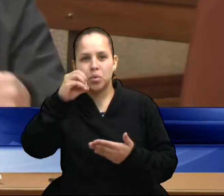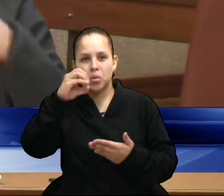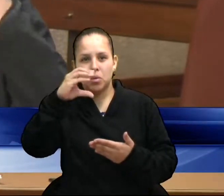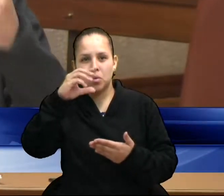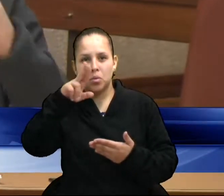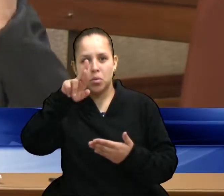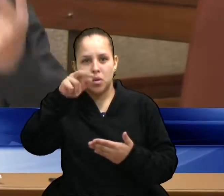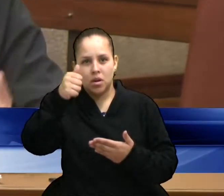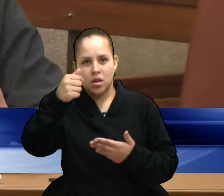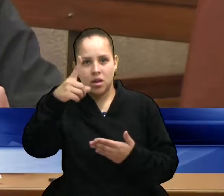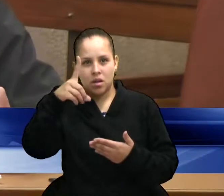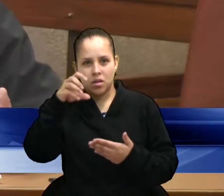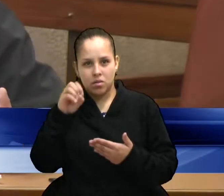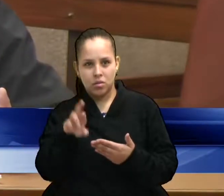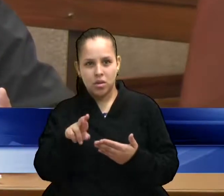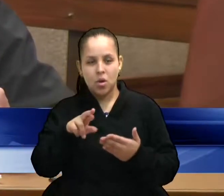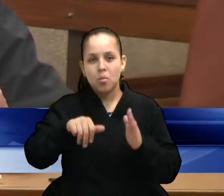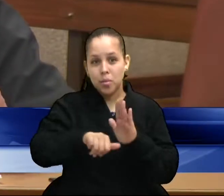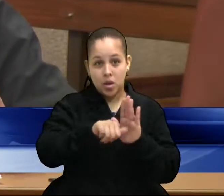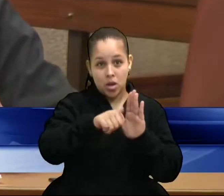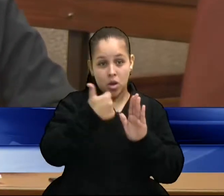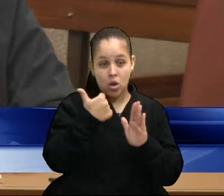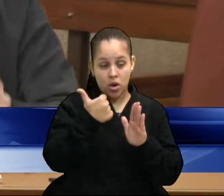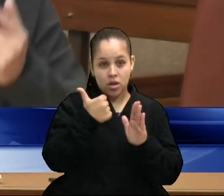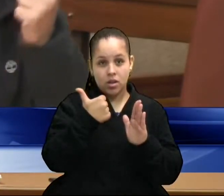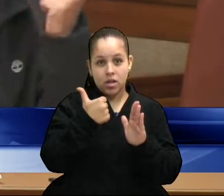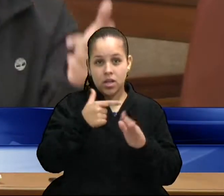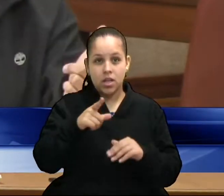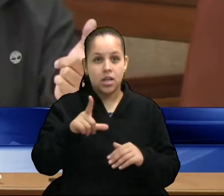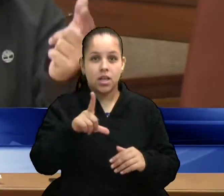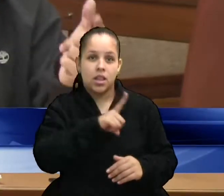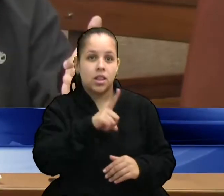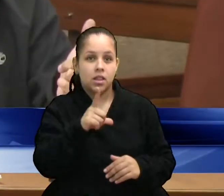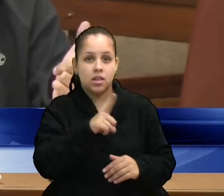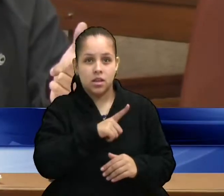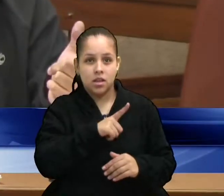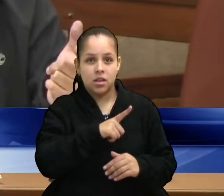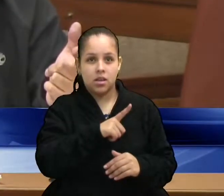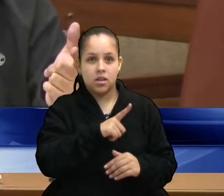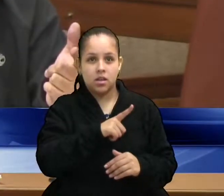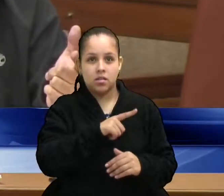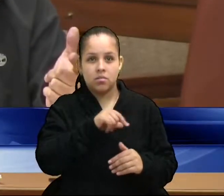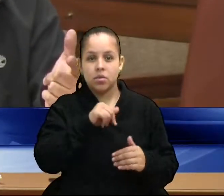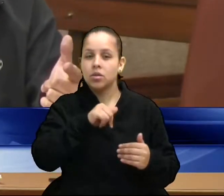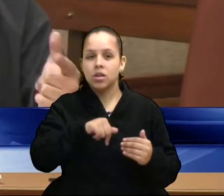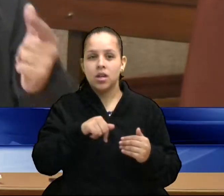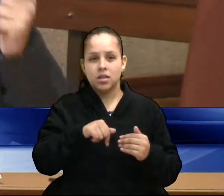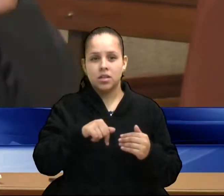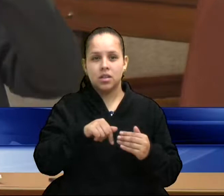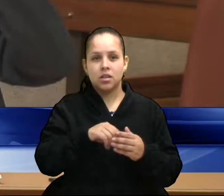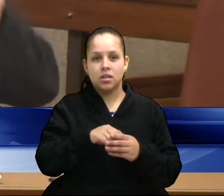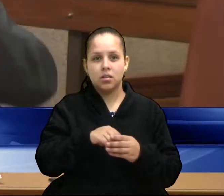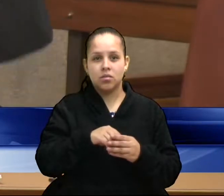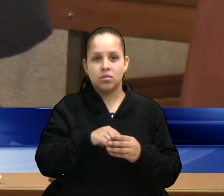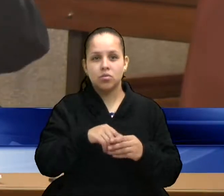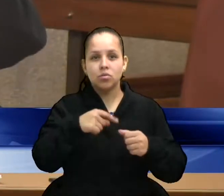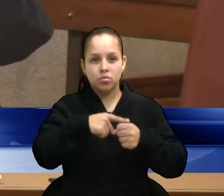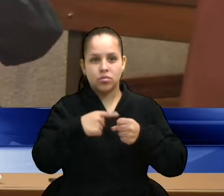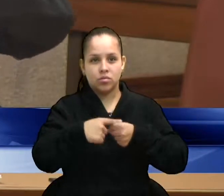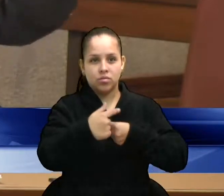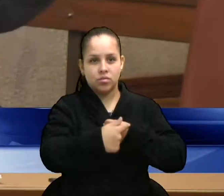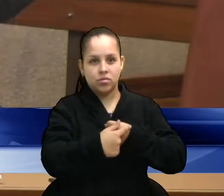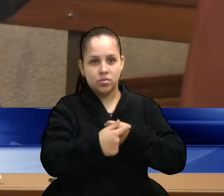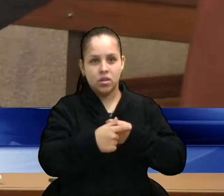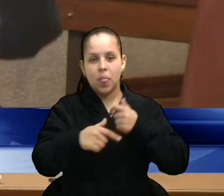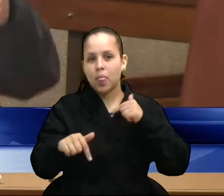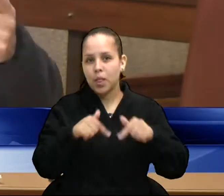melhores funcionários de carreira que o município já teve, né, na Procuradoria Geral do município, e trabalhou nesses processos,